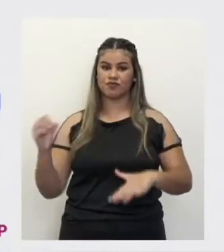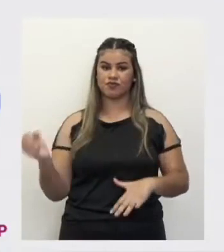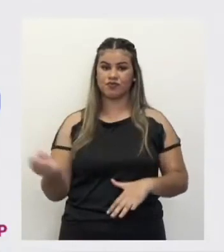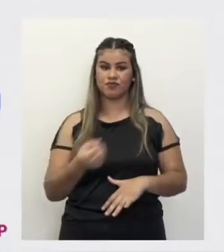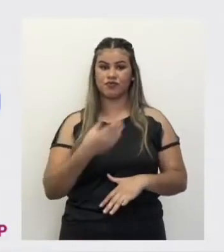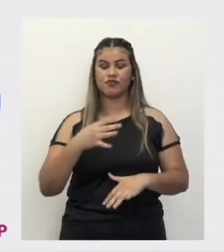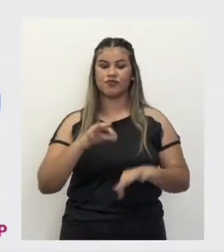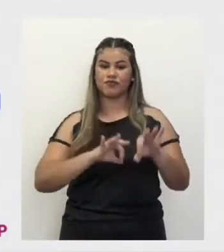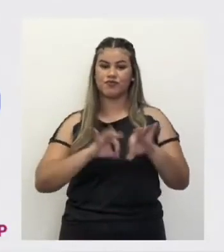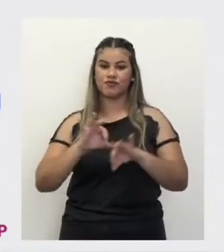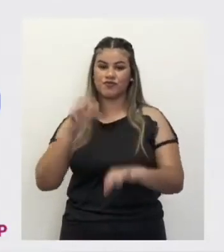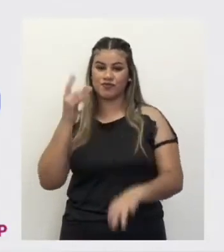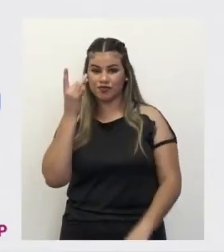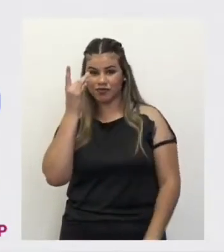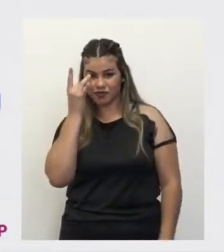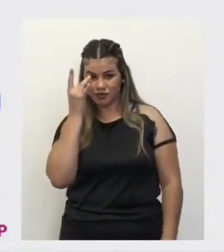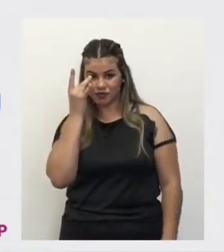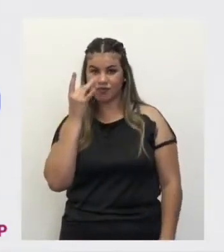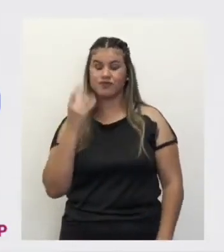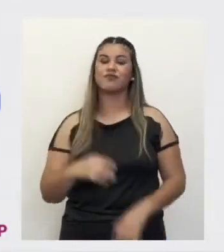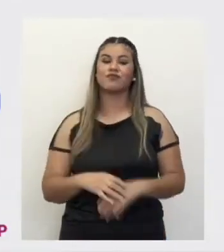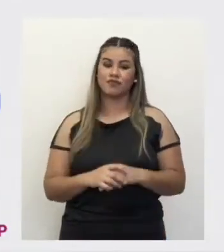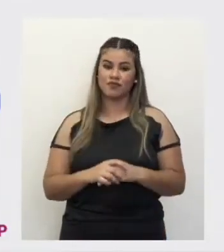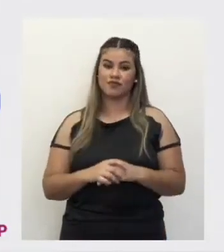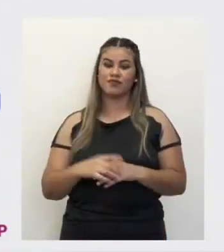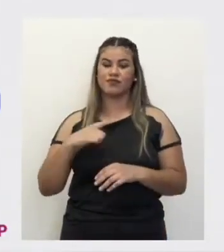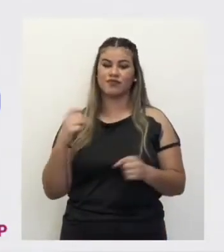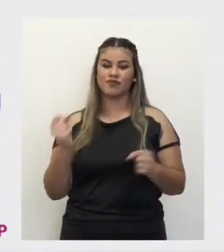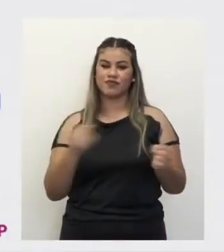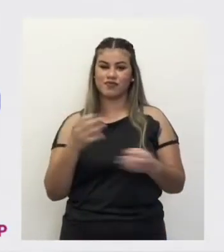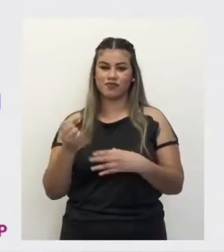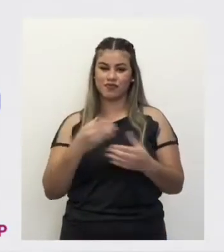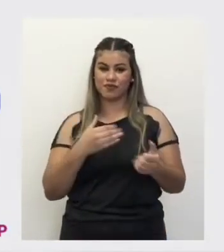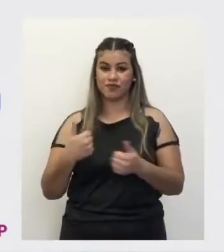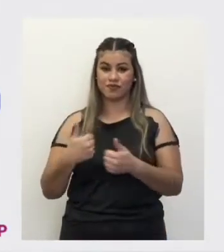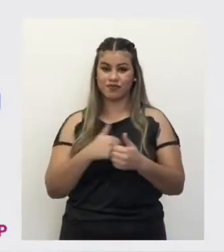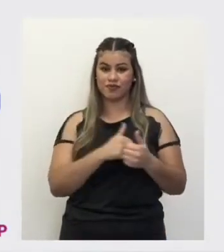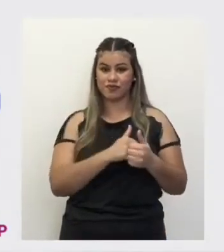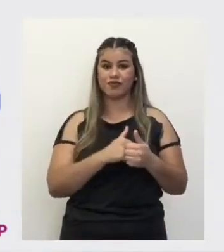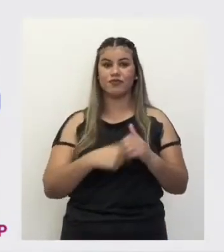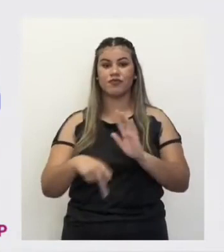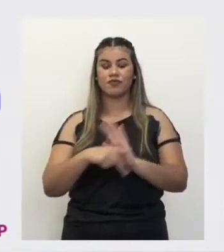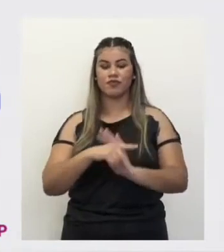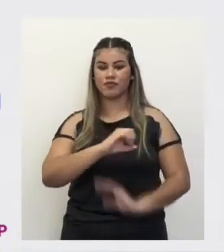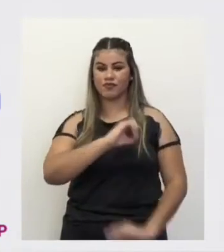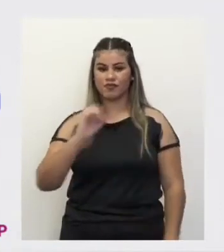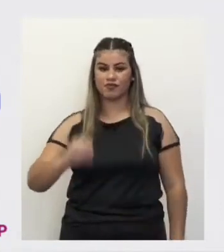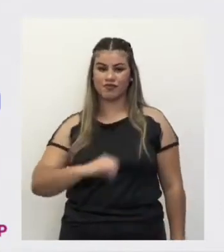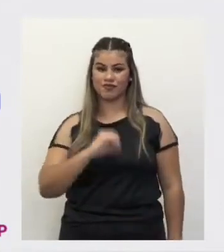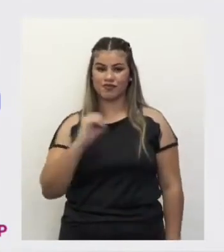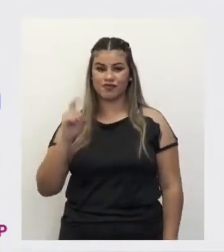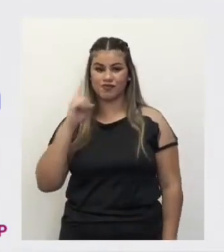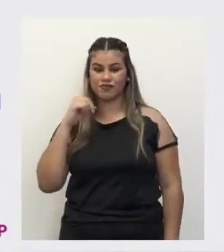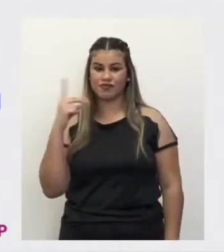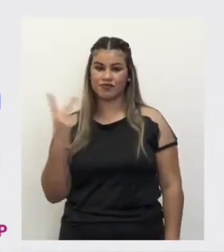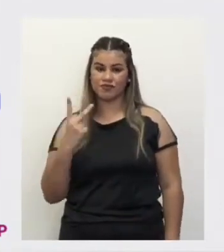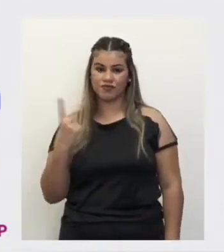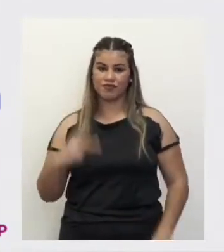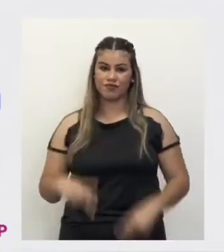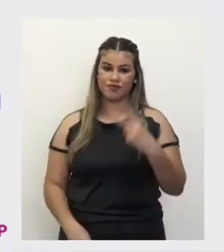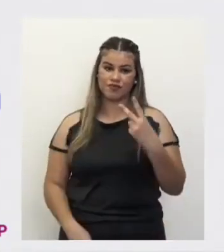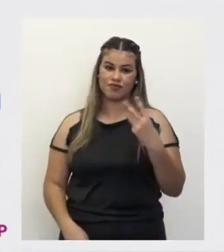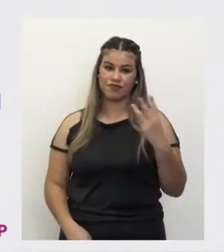uma programação 100% online, cheia de novidades. Acompanhe pelos canais do CMSP. Vai ser no dia 22